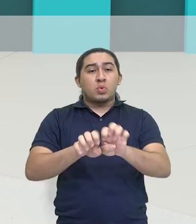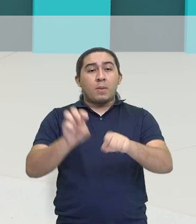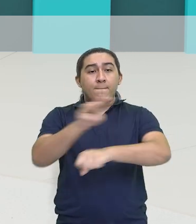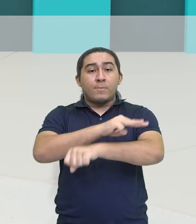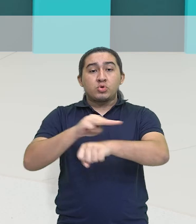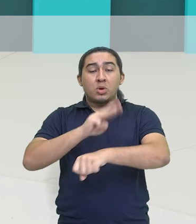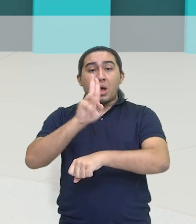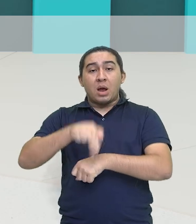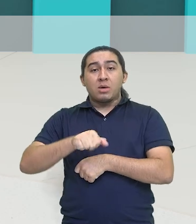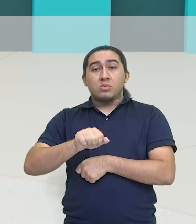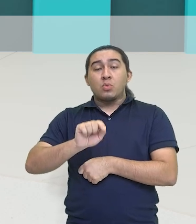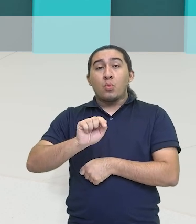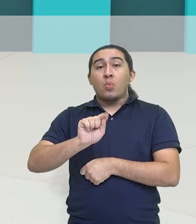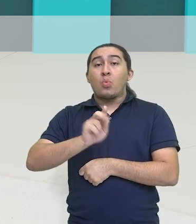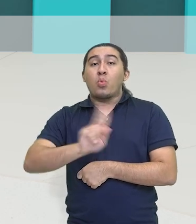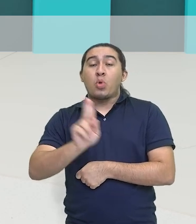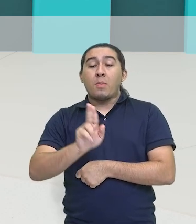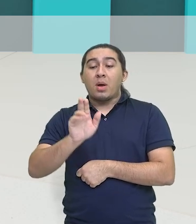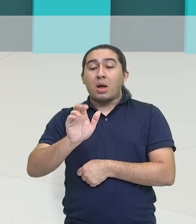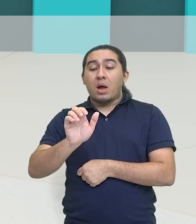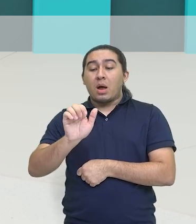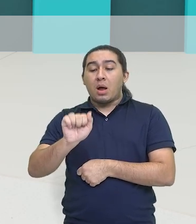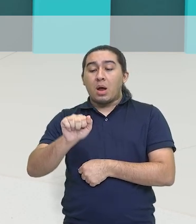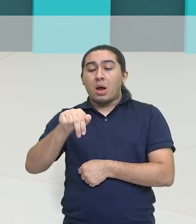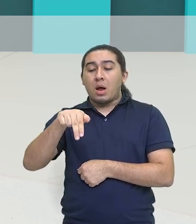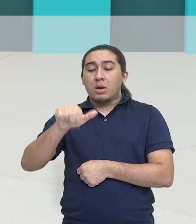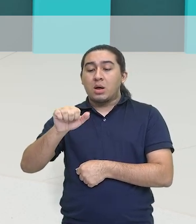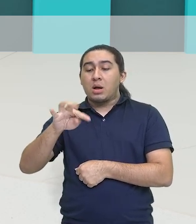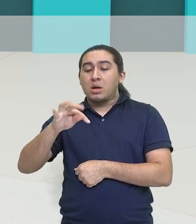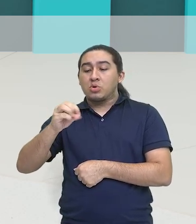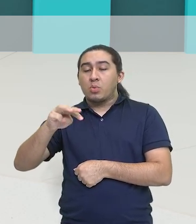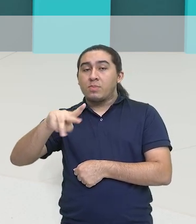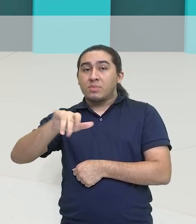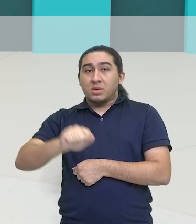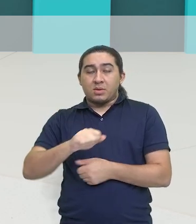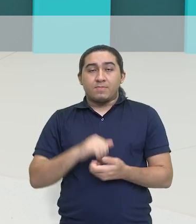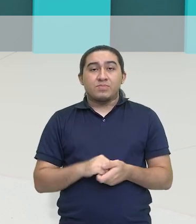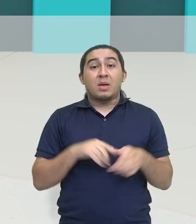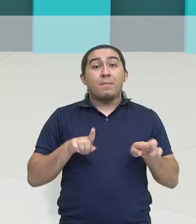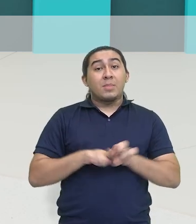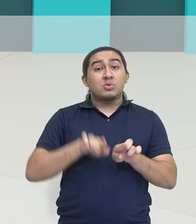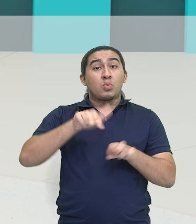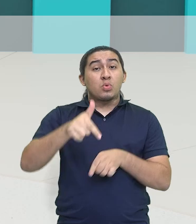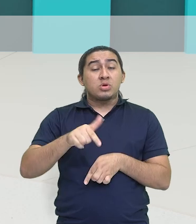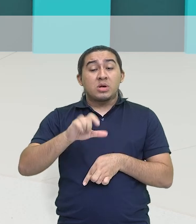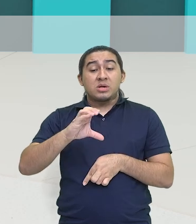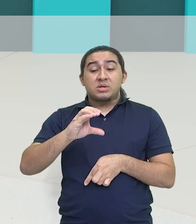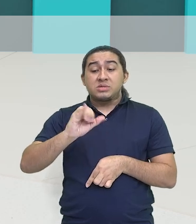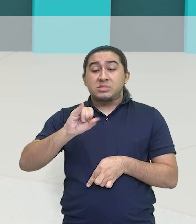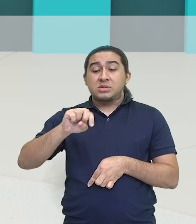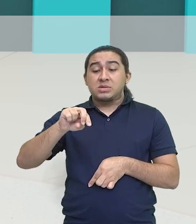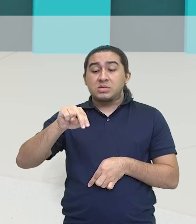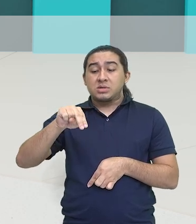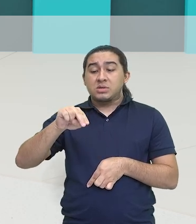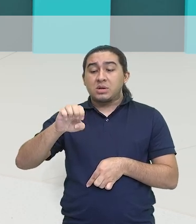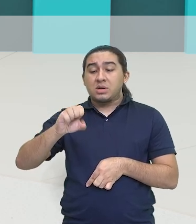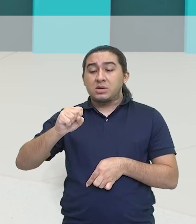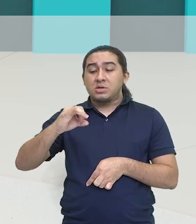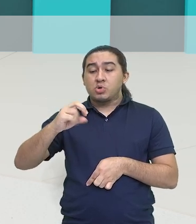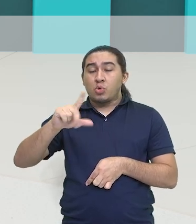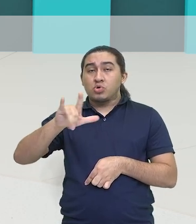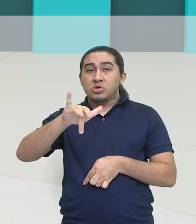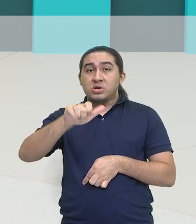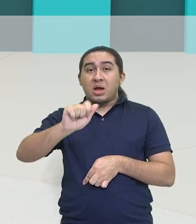é anatomia. Cinesiologia diz respeito sobre o funcionamento